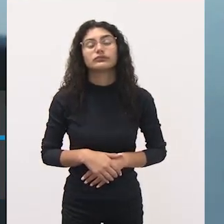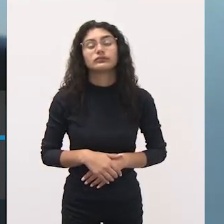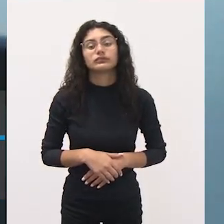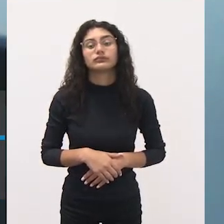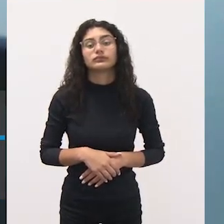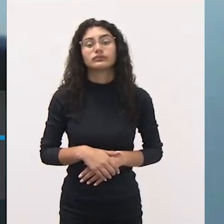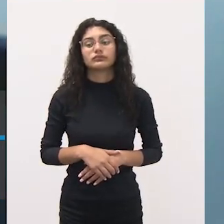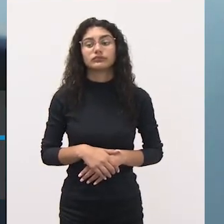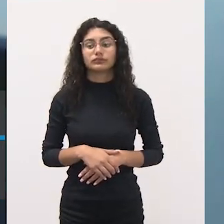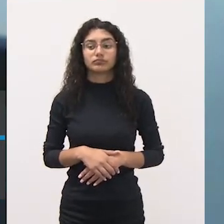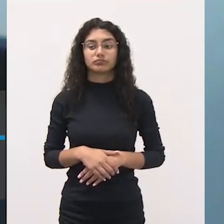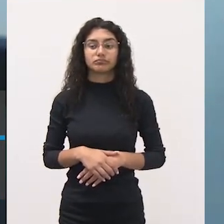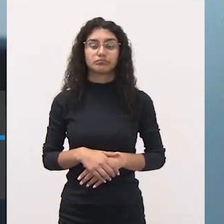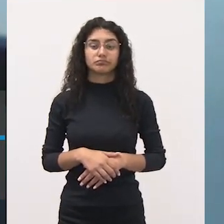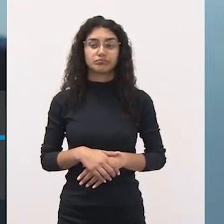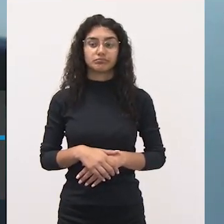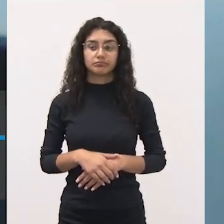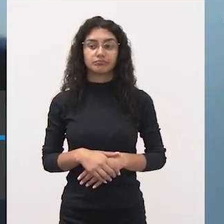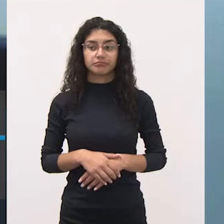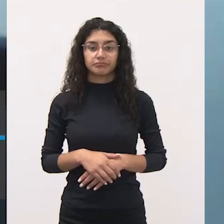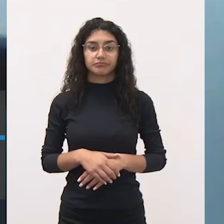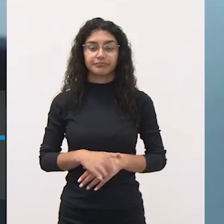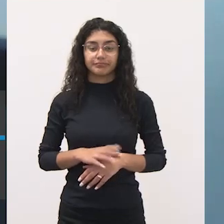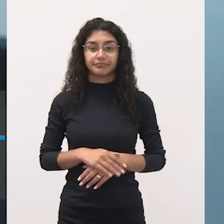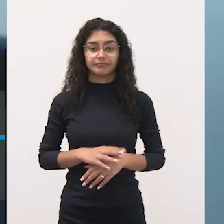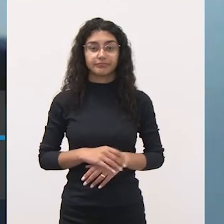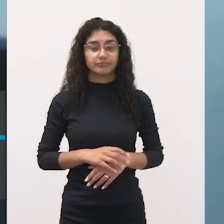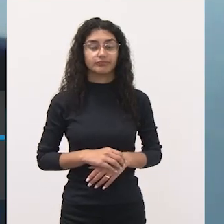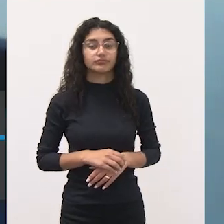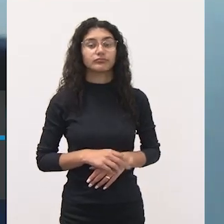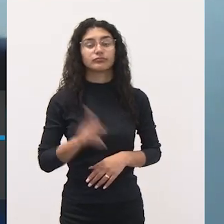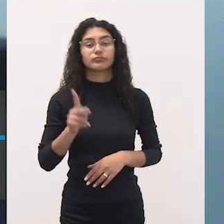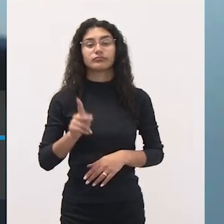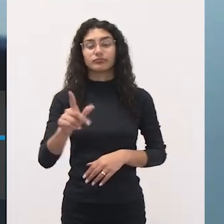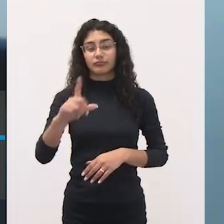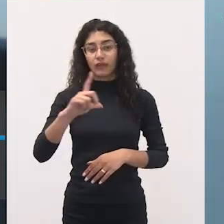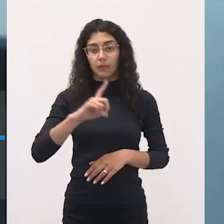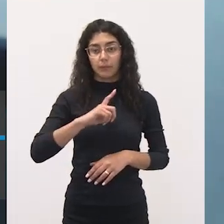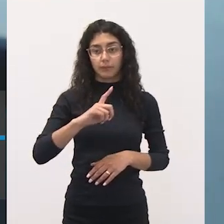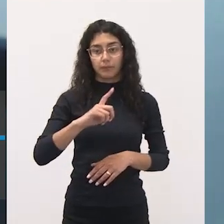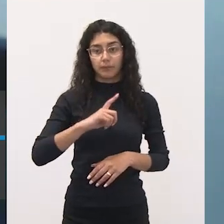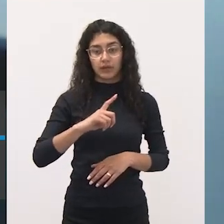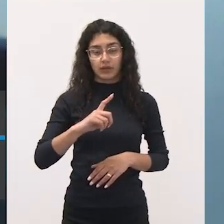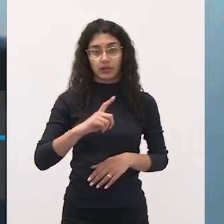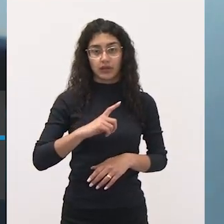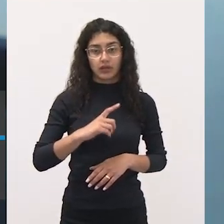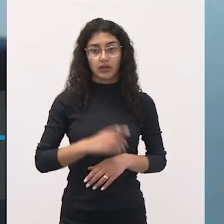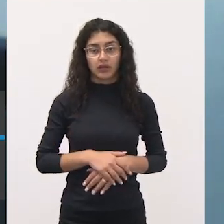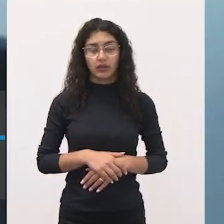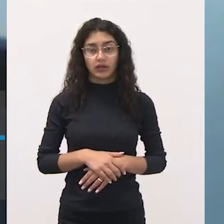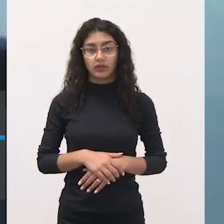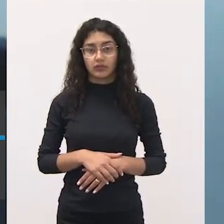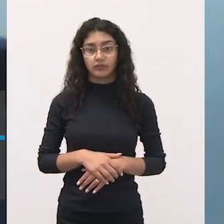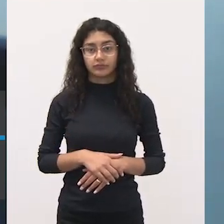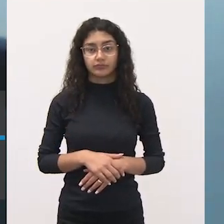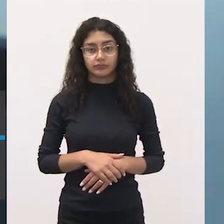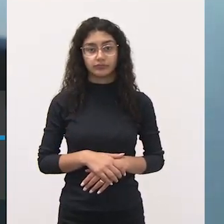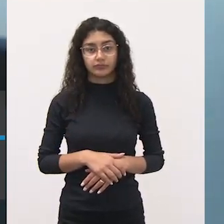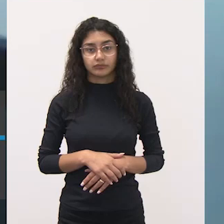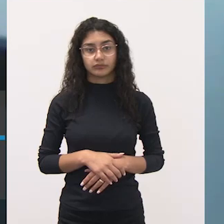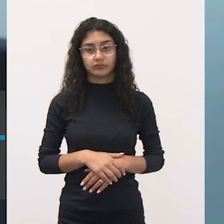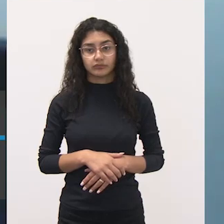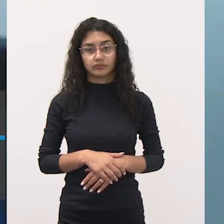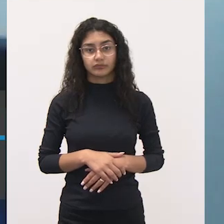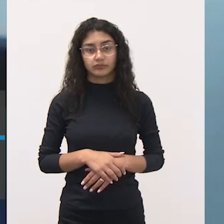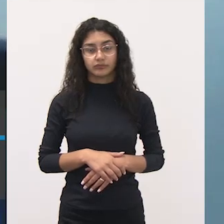sempre a gente vai ter, até muito bem colocado, porque como eu trouxe